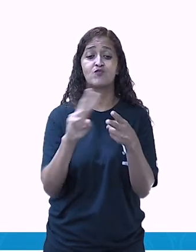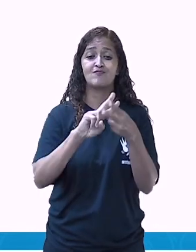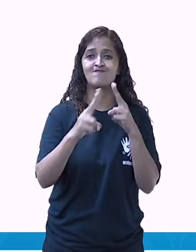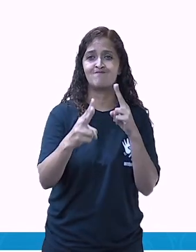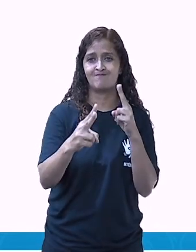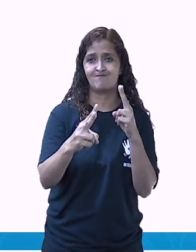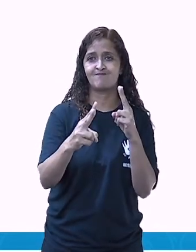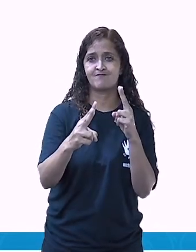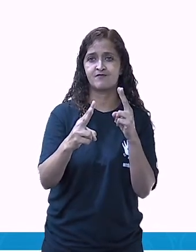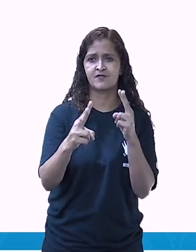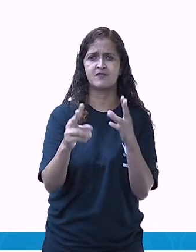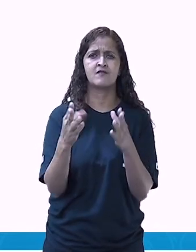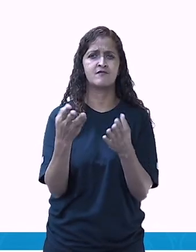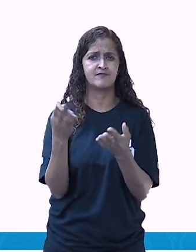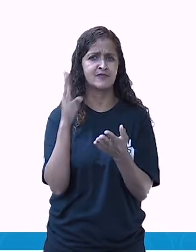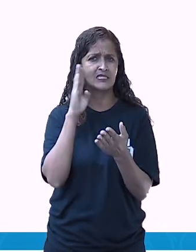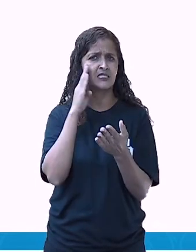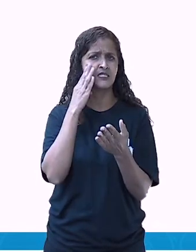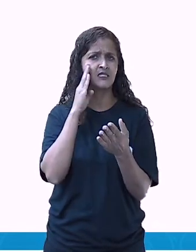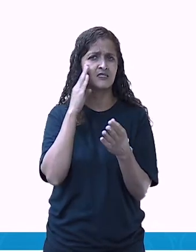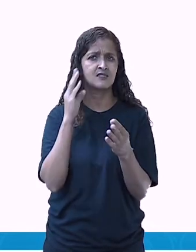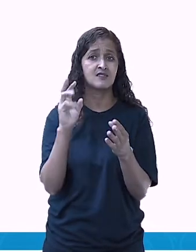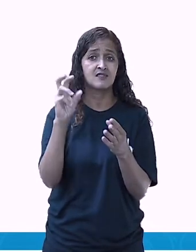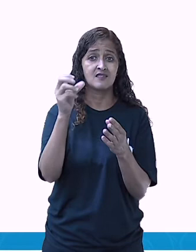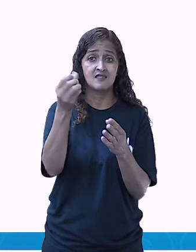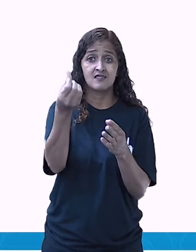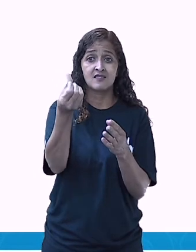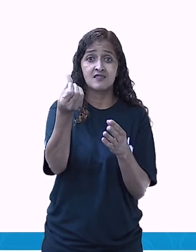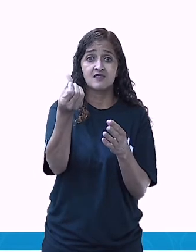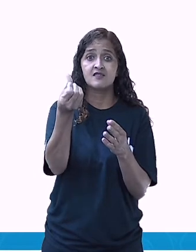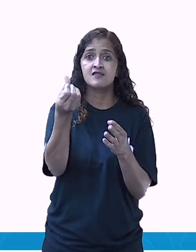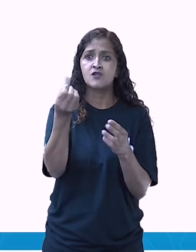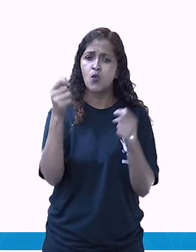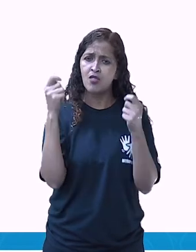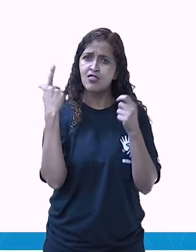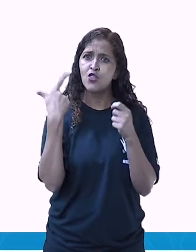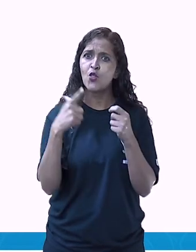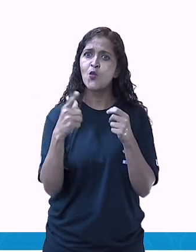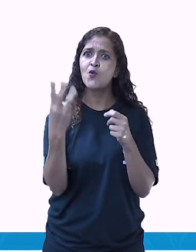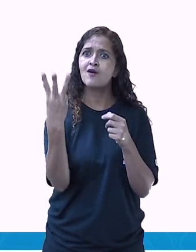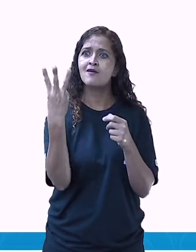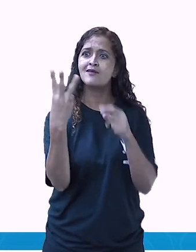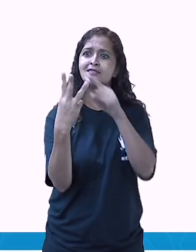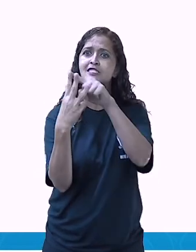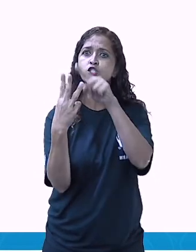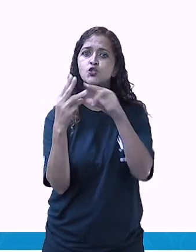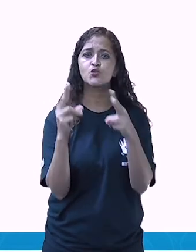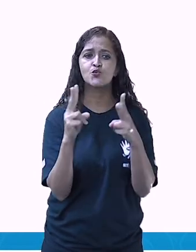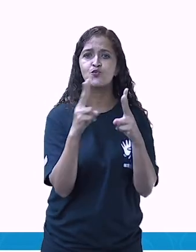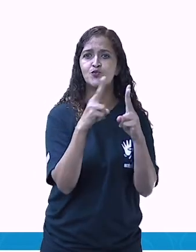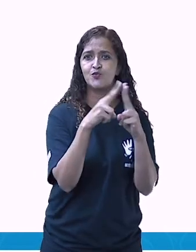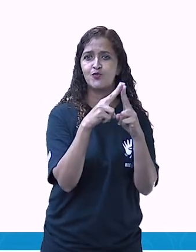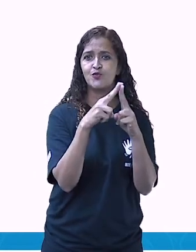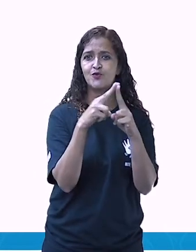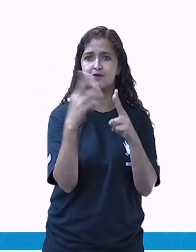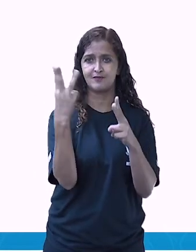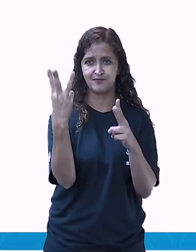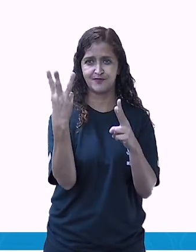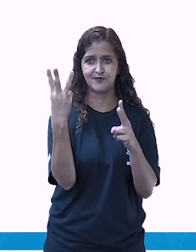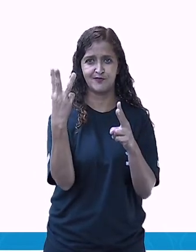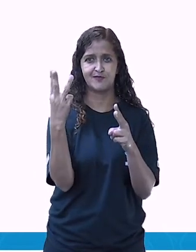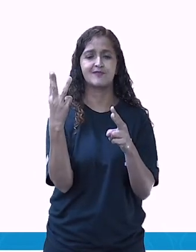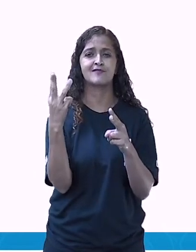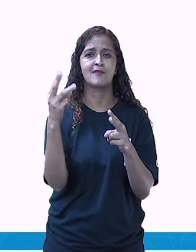ímpar, tá? E o 6? 6 eu fiz 3 pares e não sobrou. Então, ele é